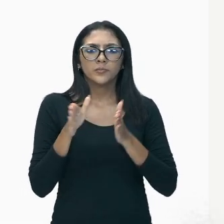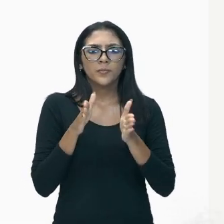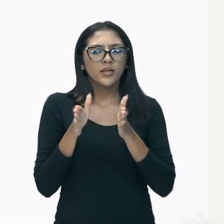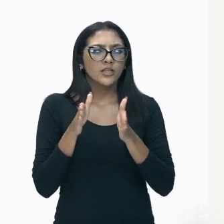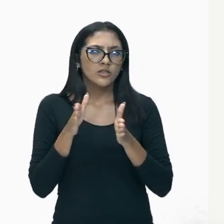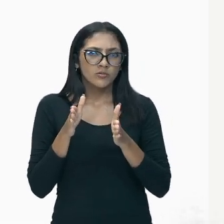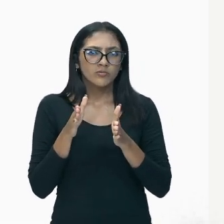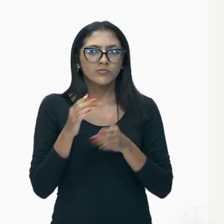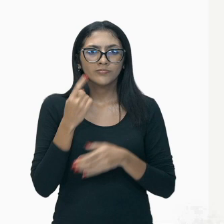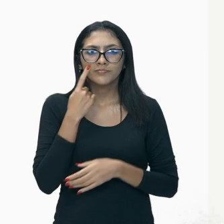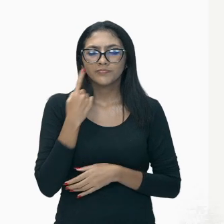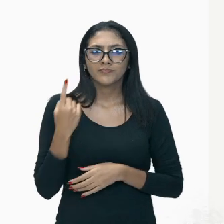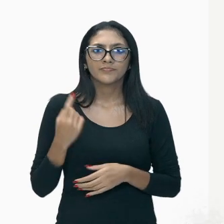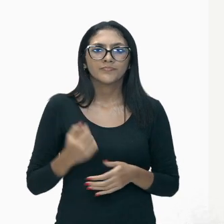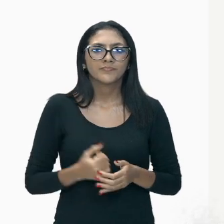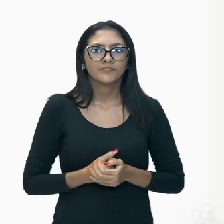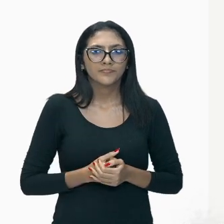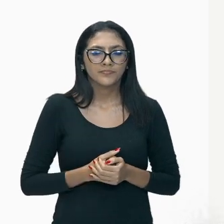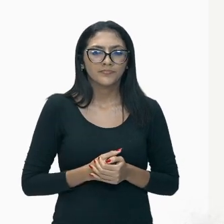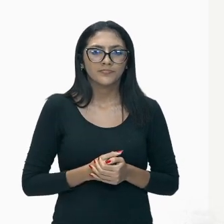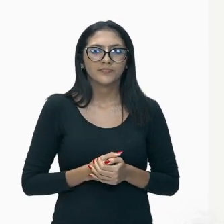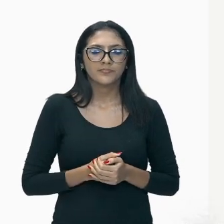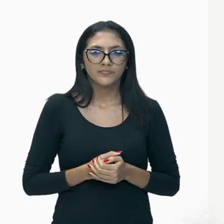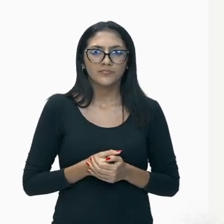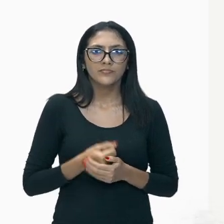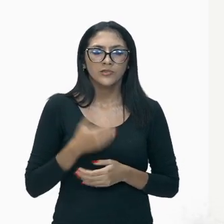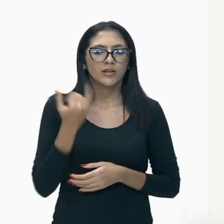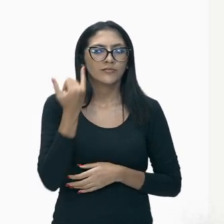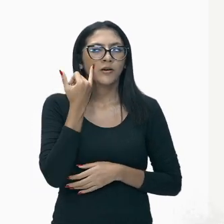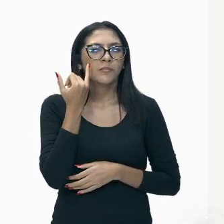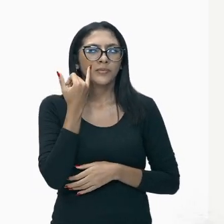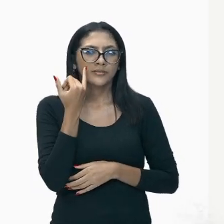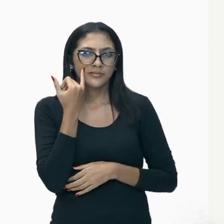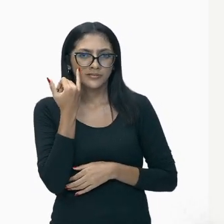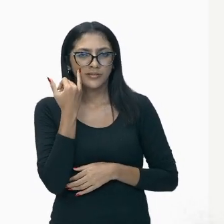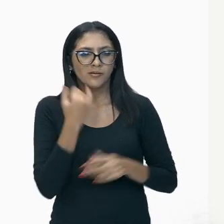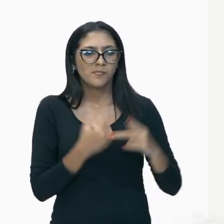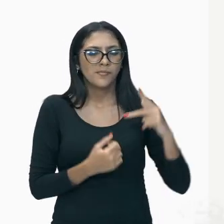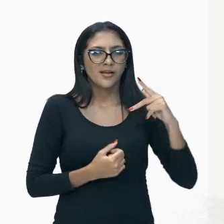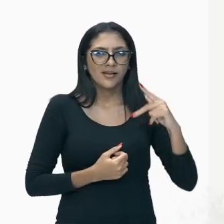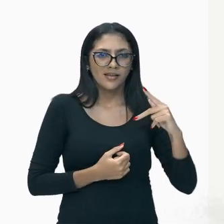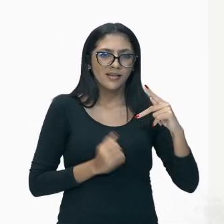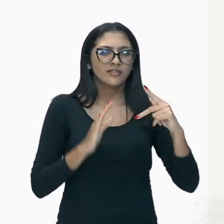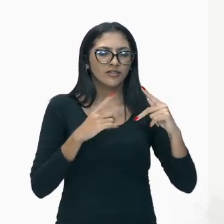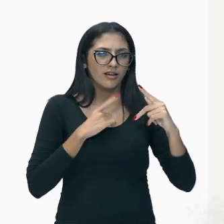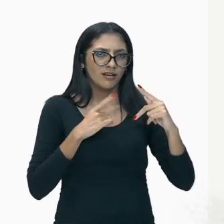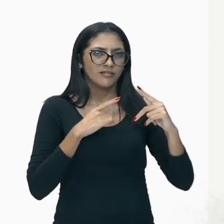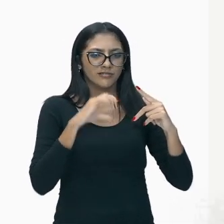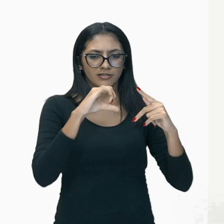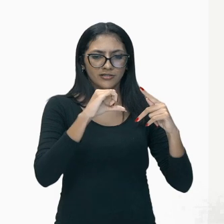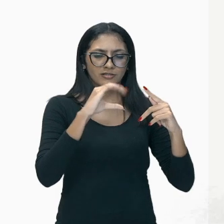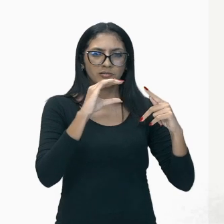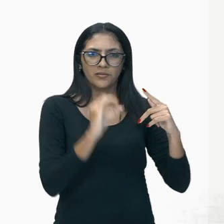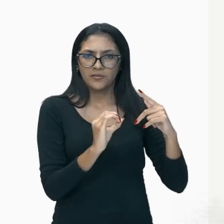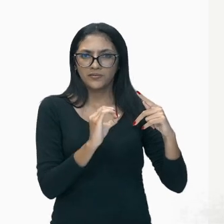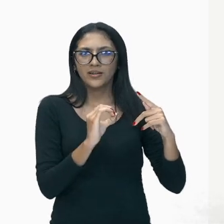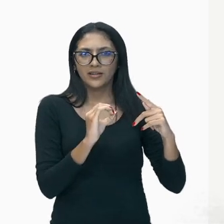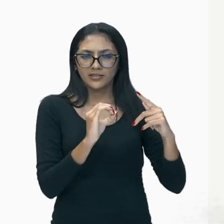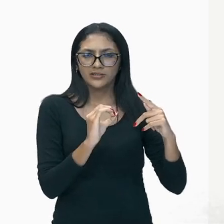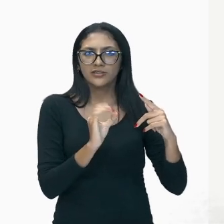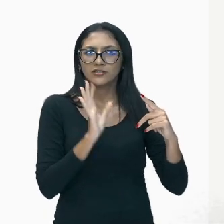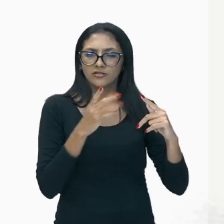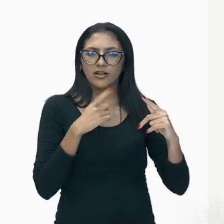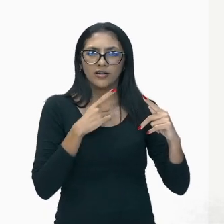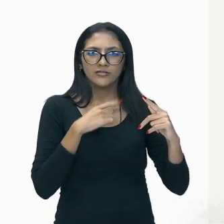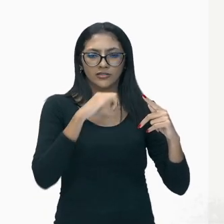igual a... Aí você tem os dados, potência da lâmpada incandescente,